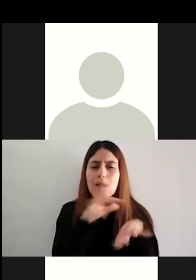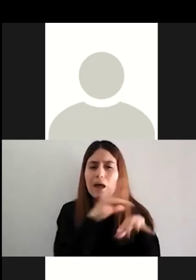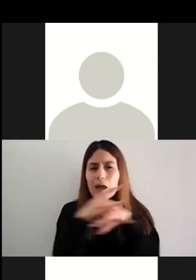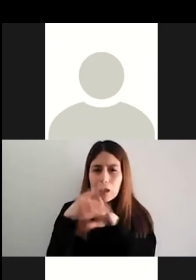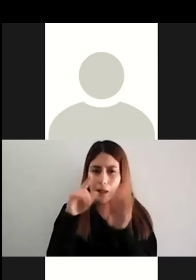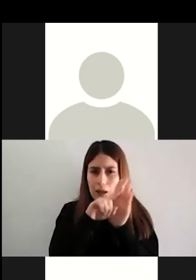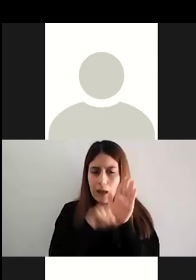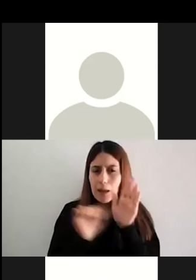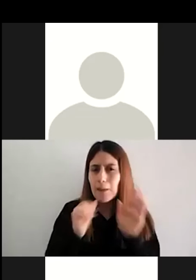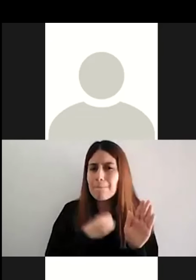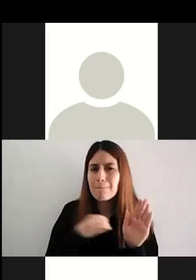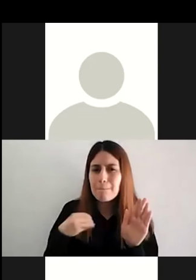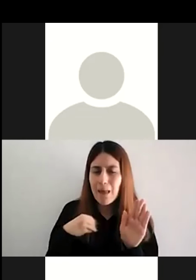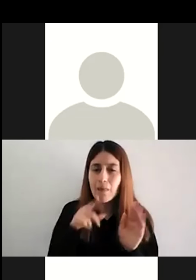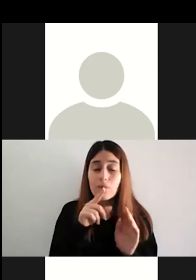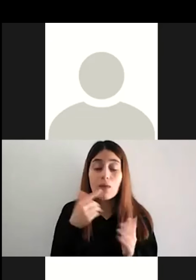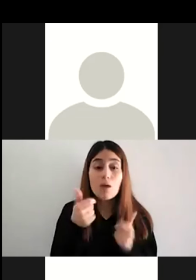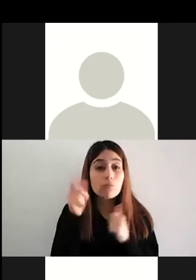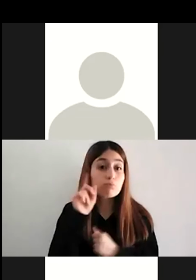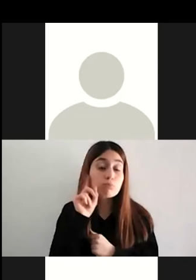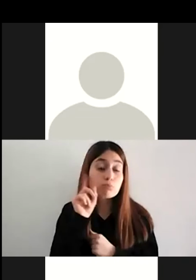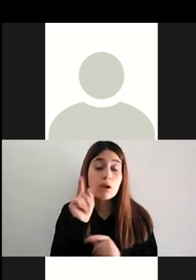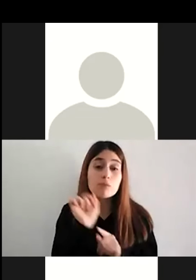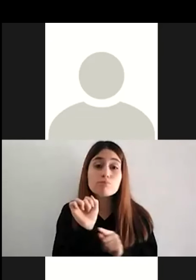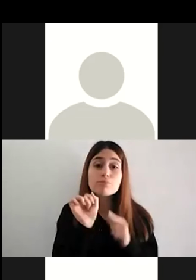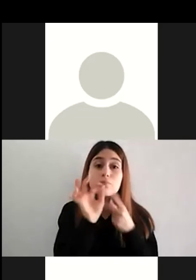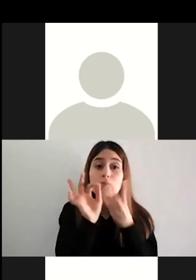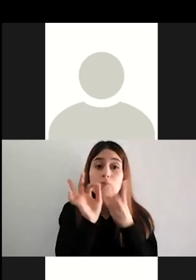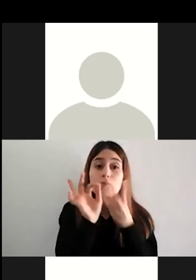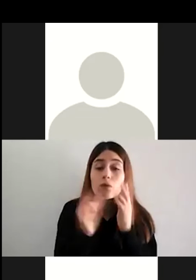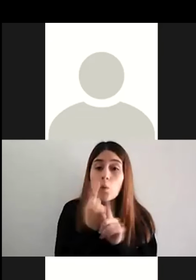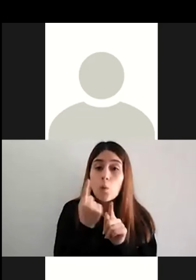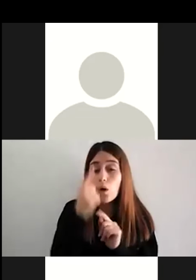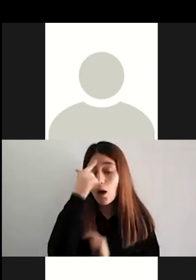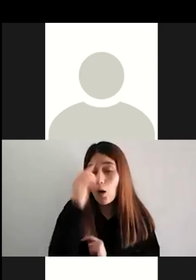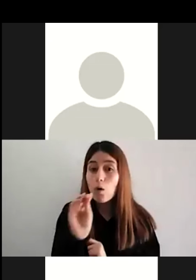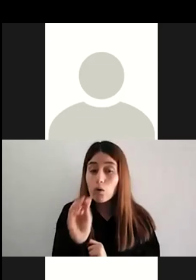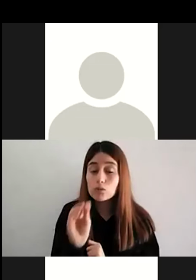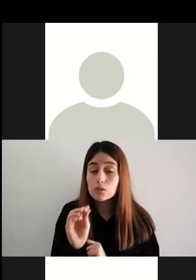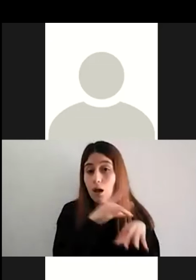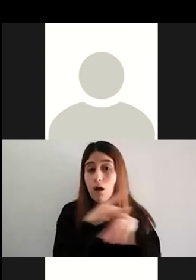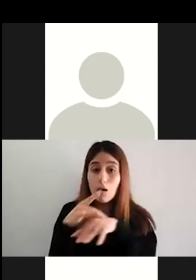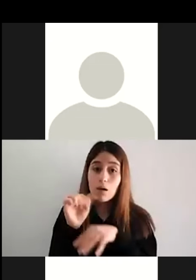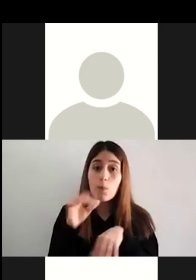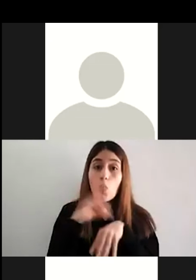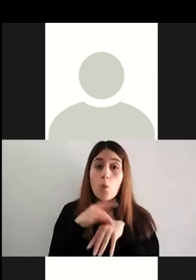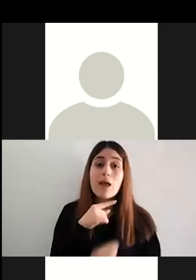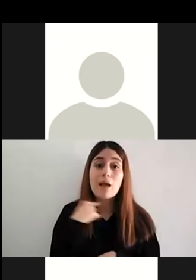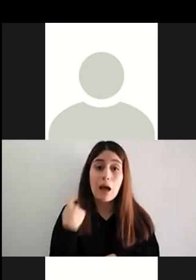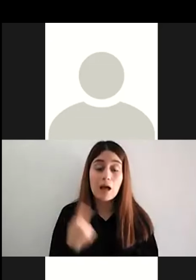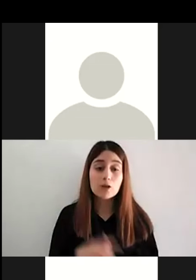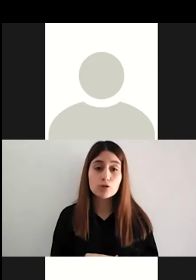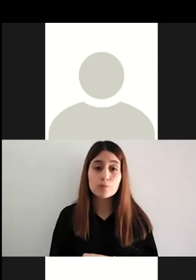na definição de linhas clínicas orientadoras no âmbito das doenças raras. A nível